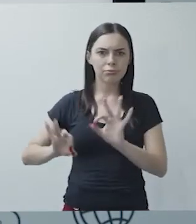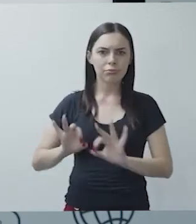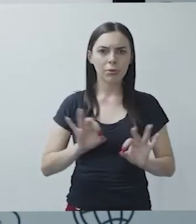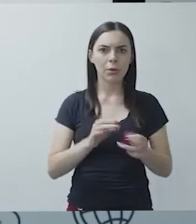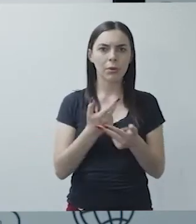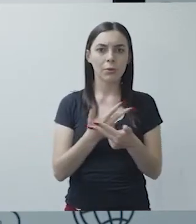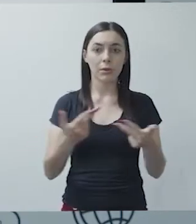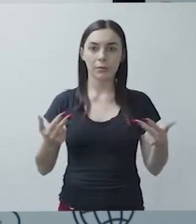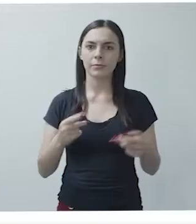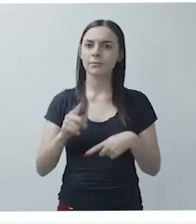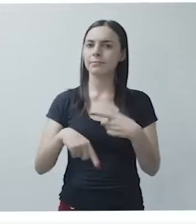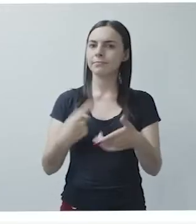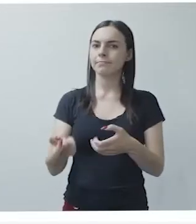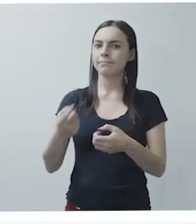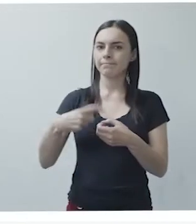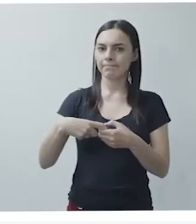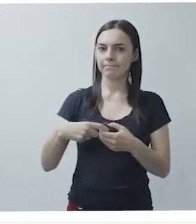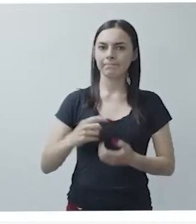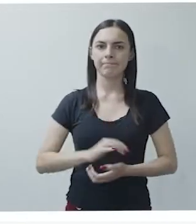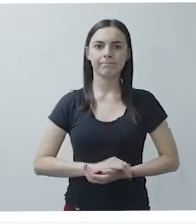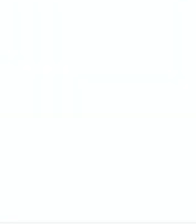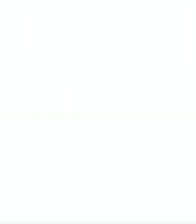essas tarefas e eu já volto.